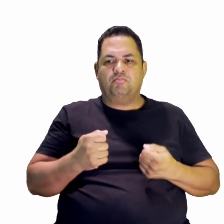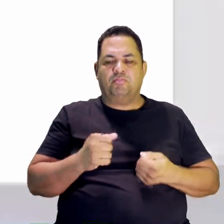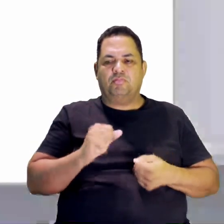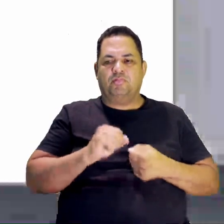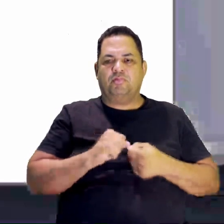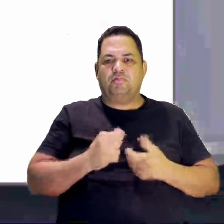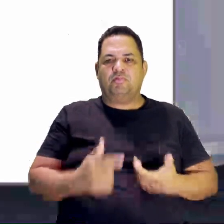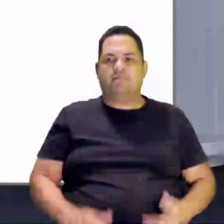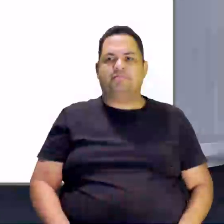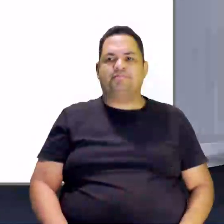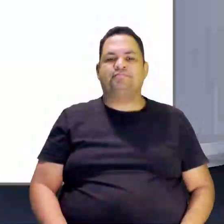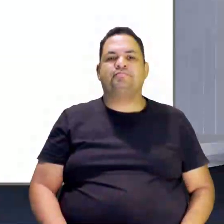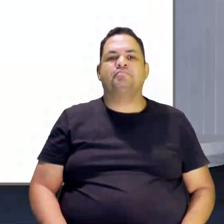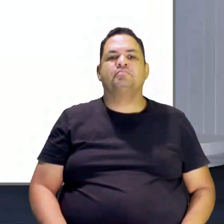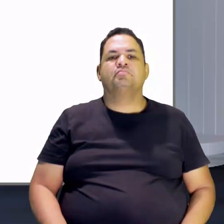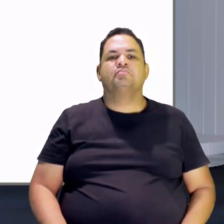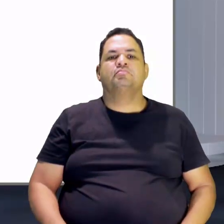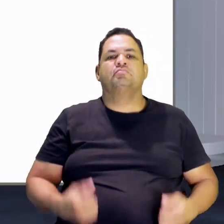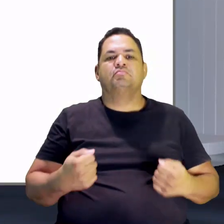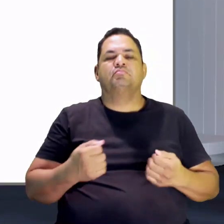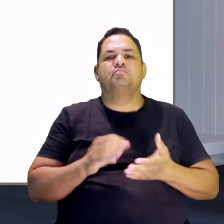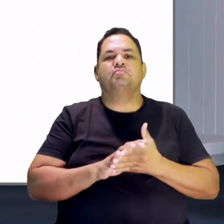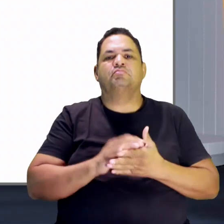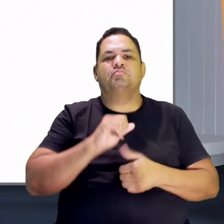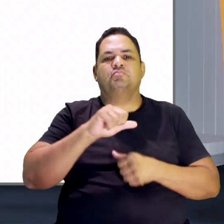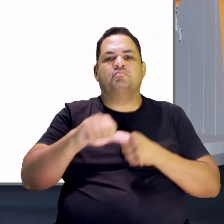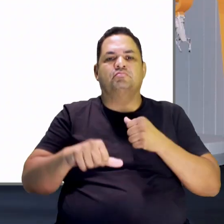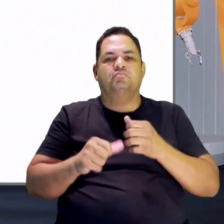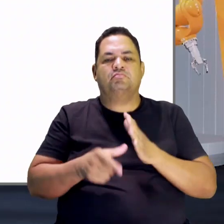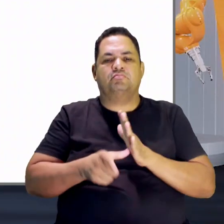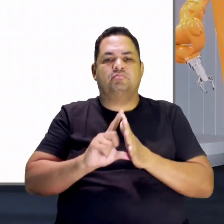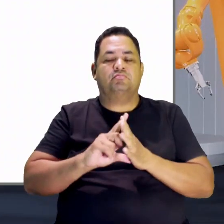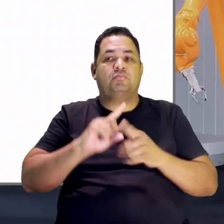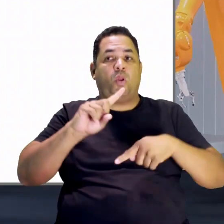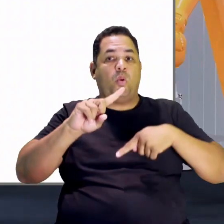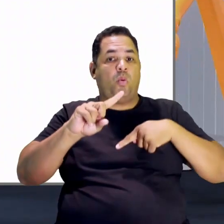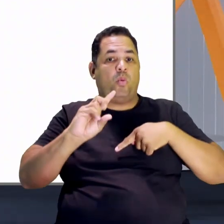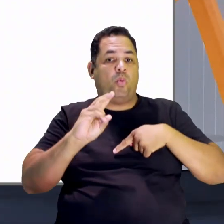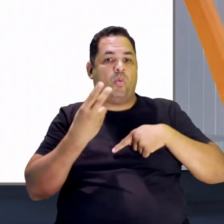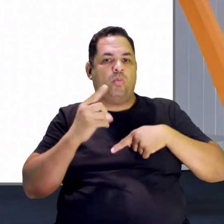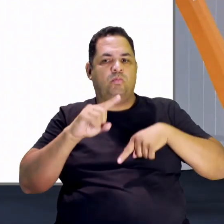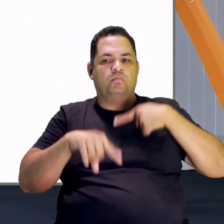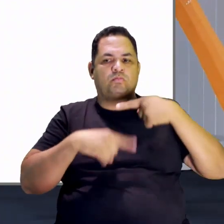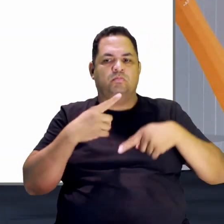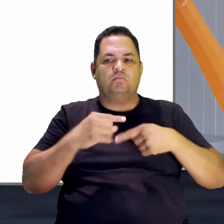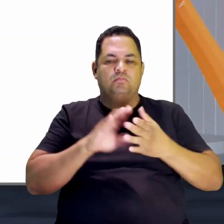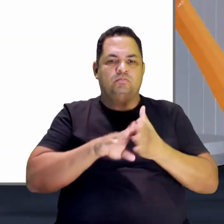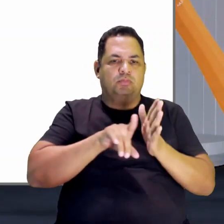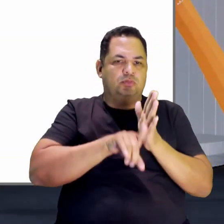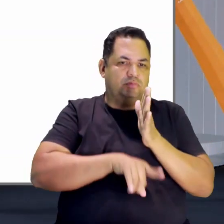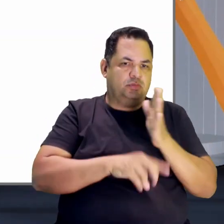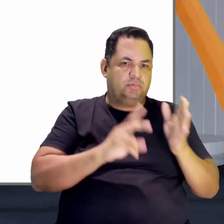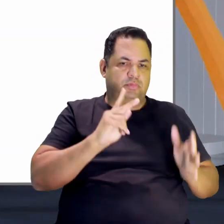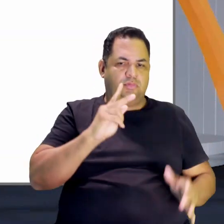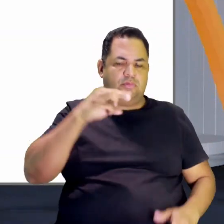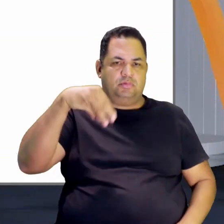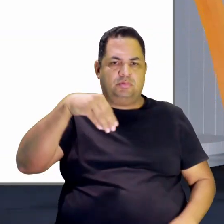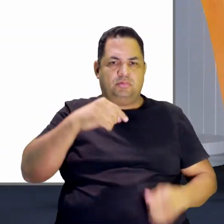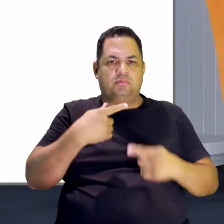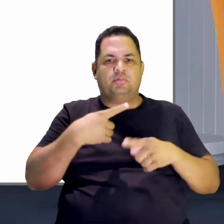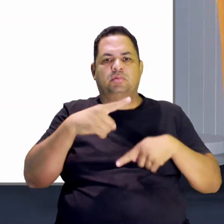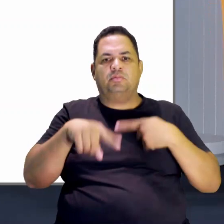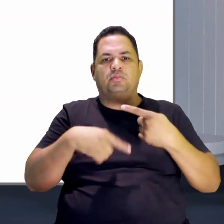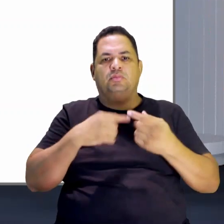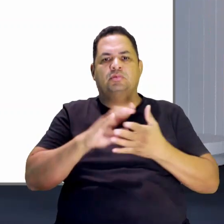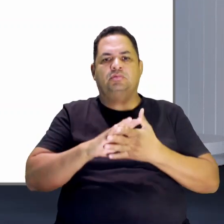transformar. Pode transformar antes ou depois. As duas velocidades estão em km por hora, eu posso diminuir em km por hora e depois transformar em